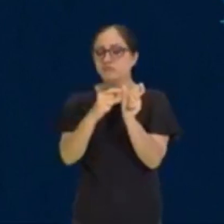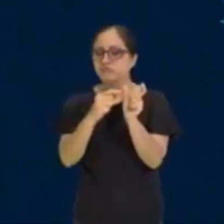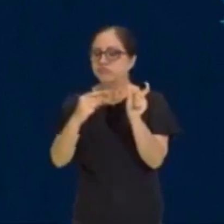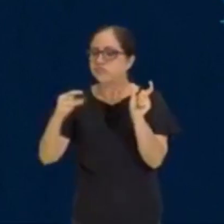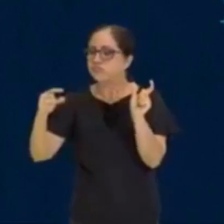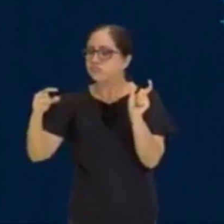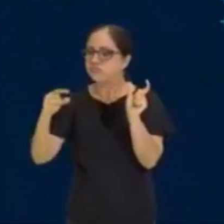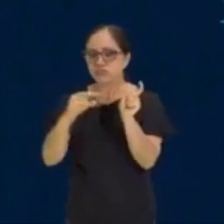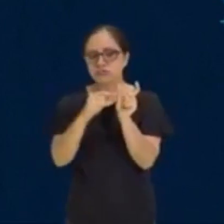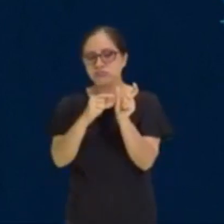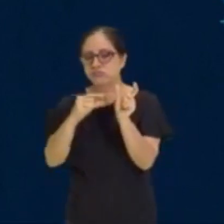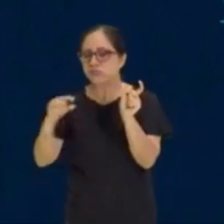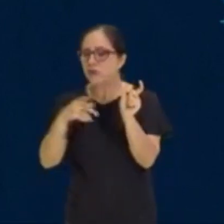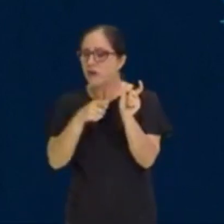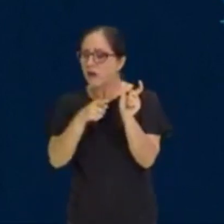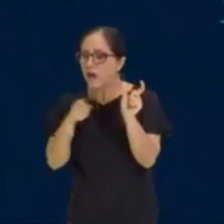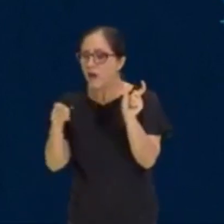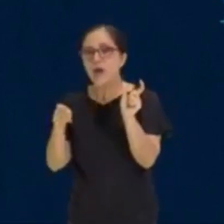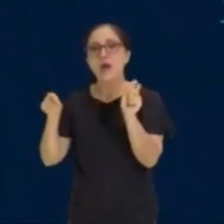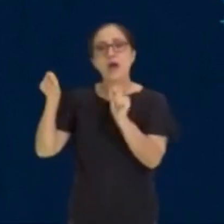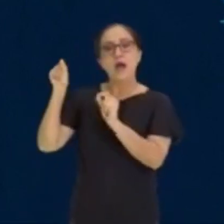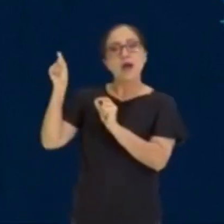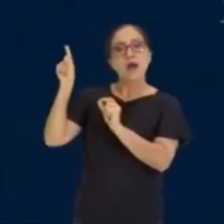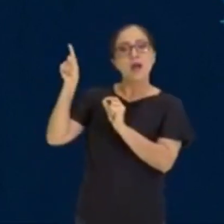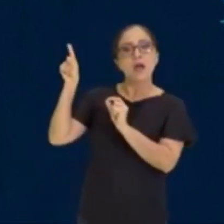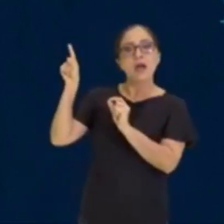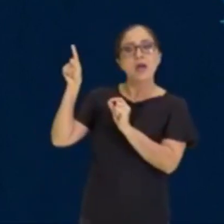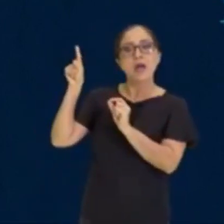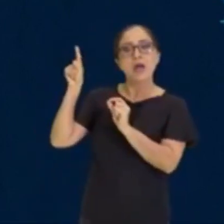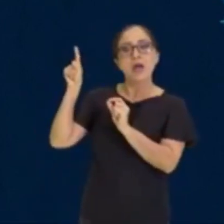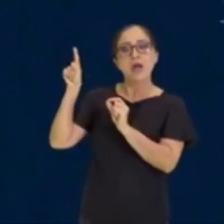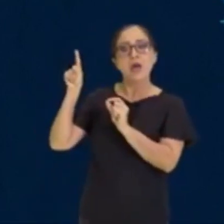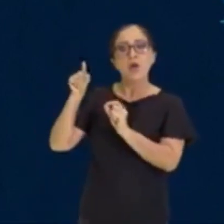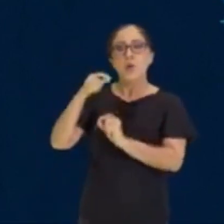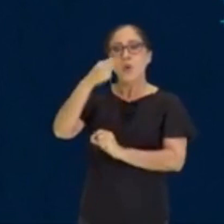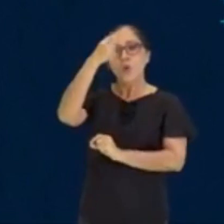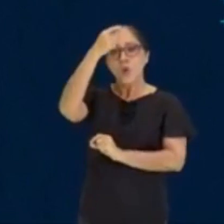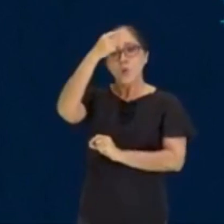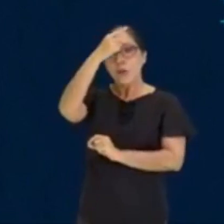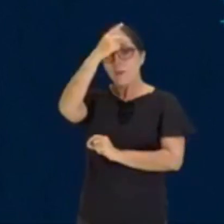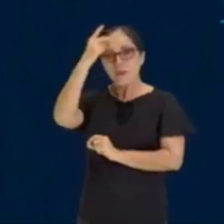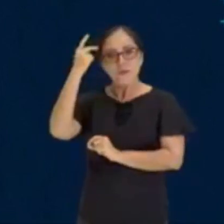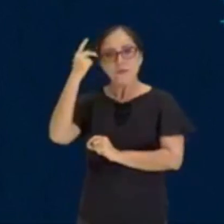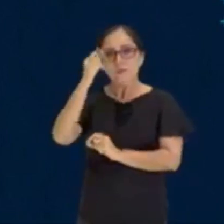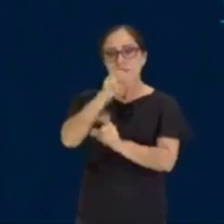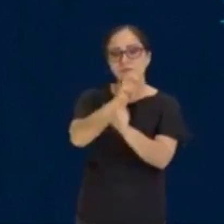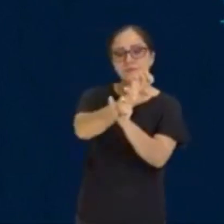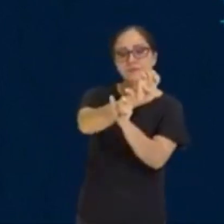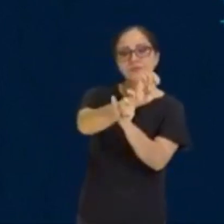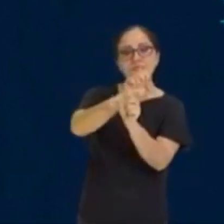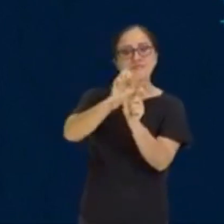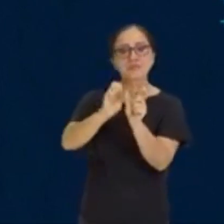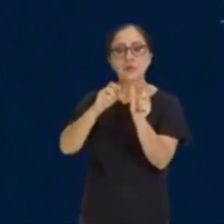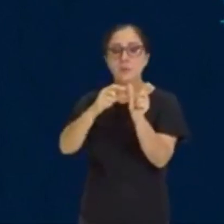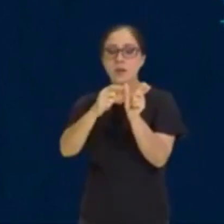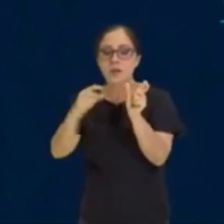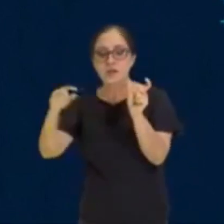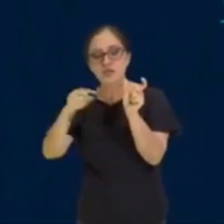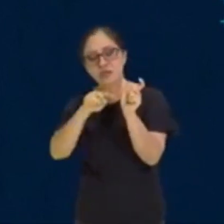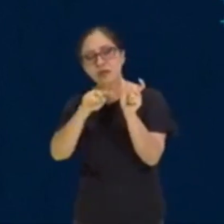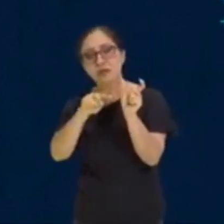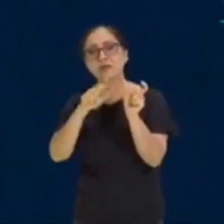da oração. Neste exemplo, como o sujeito não está escrito, o predicado é o restante da oração. E